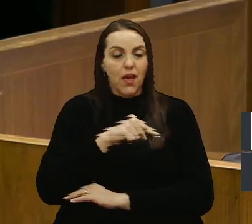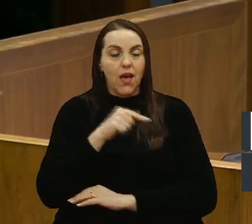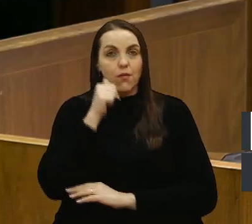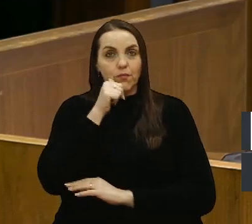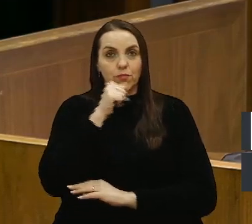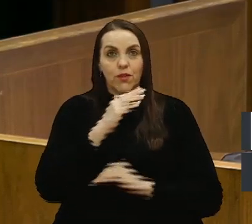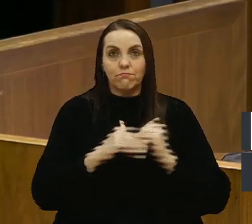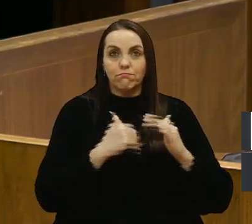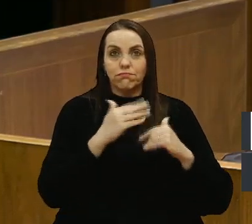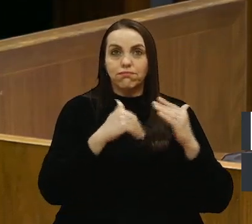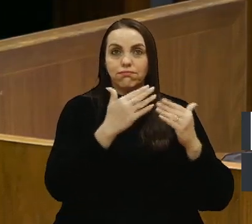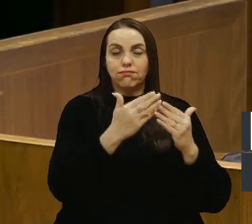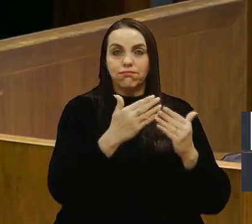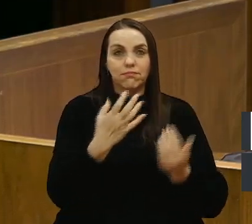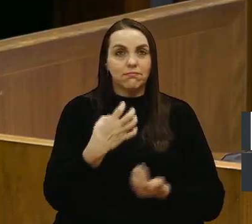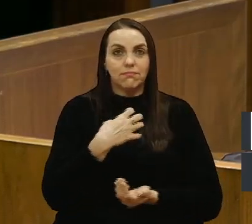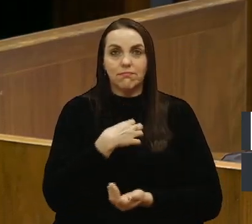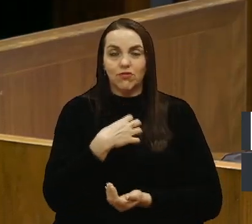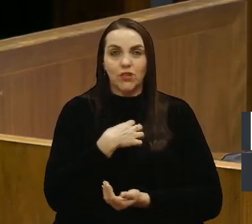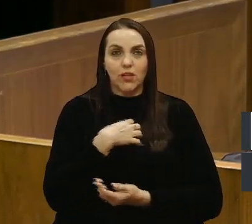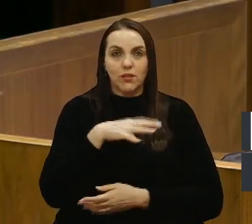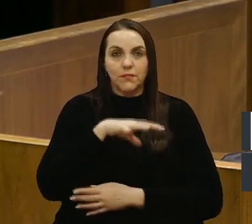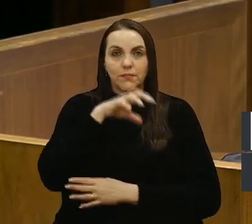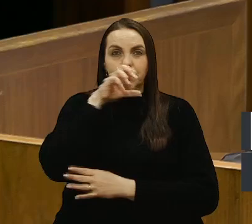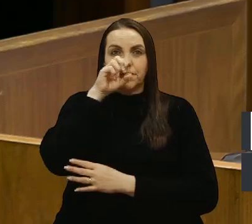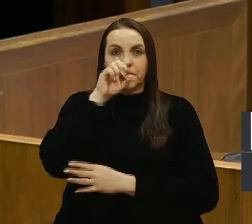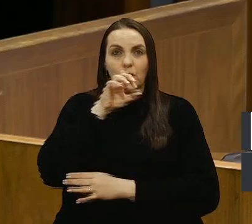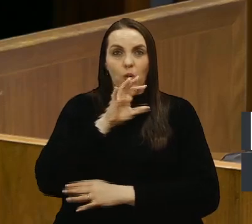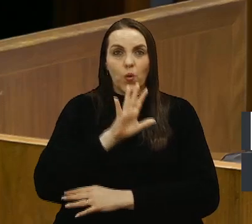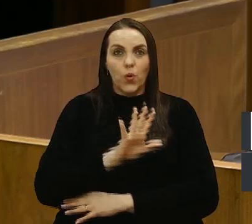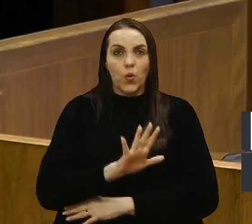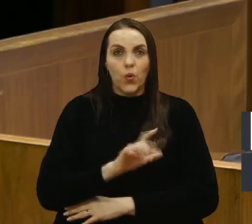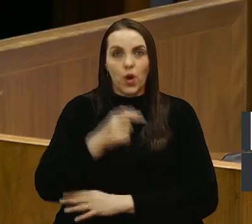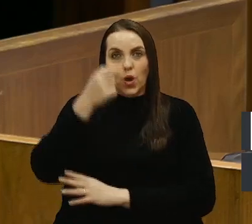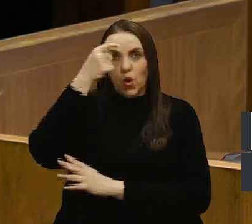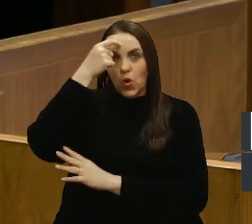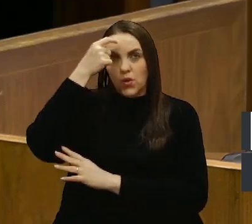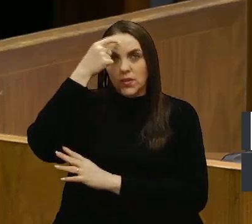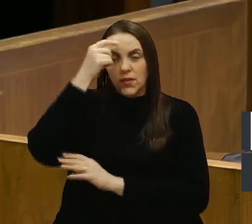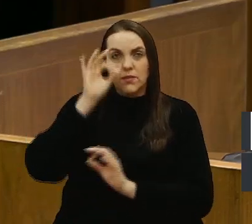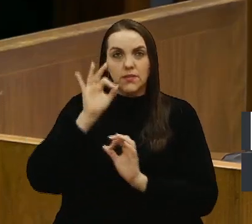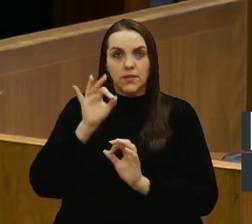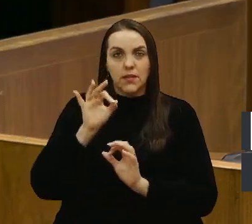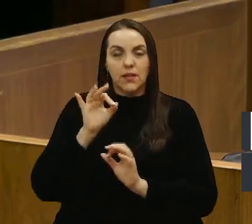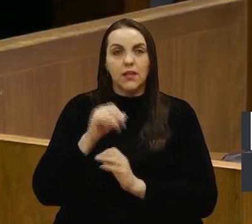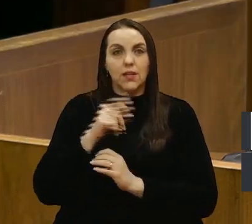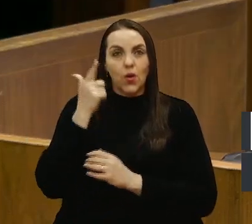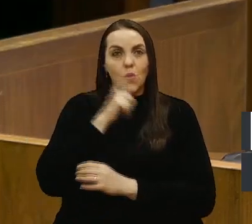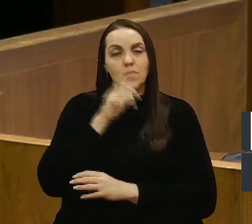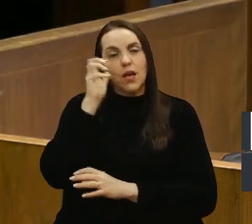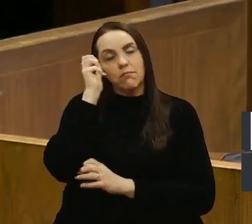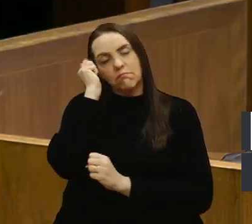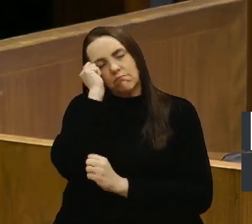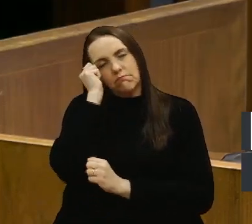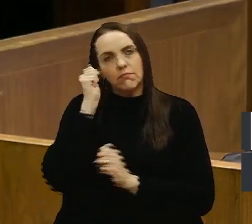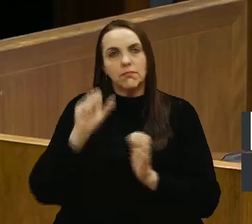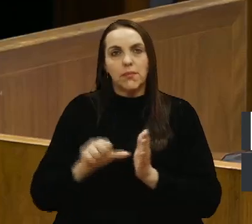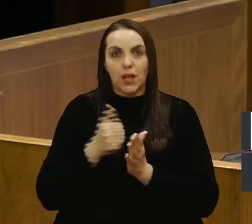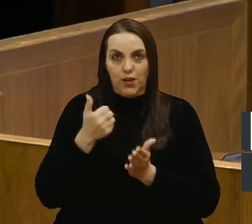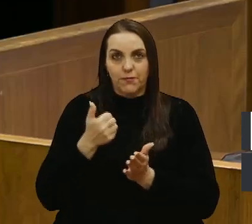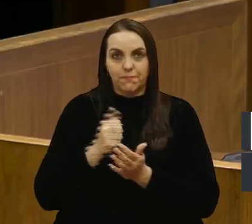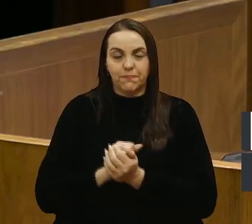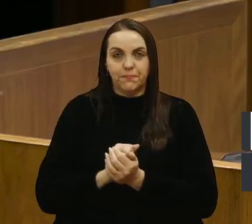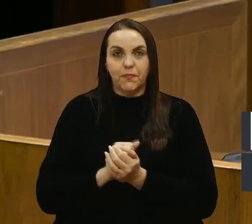desenvolveu uma forma de respirar consciente que nos leva a um sono melhor. Hoje,